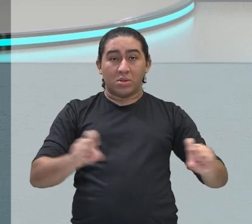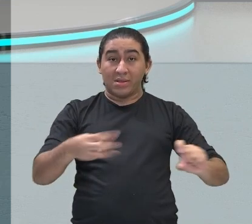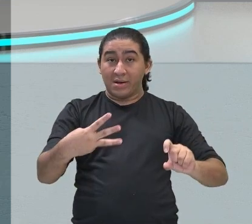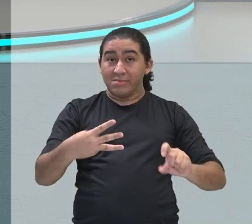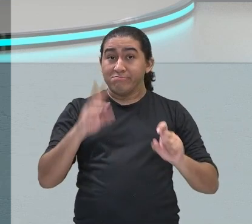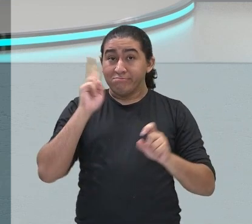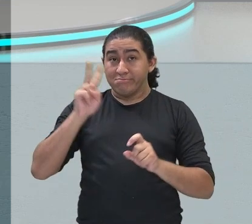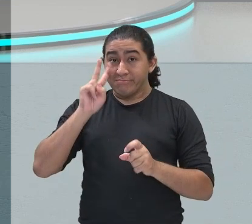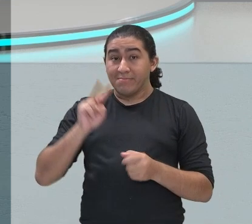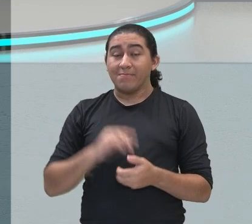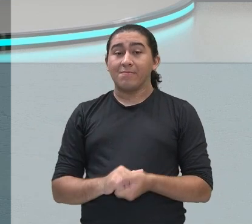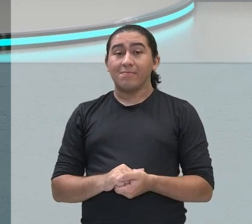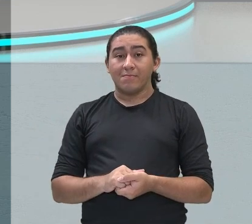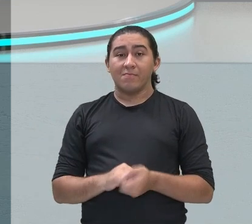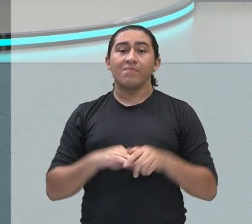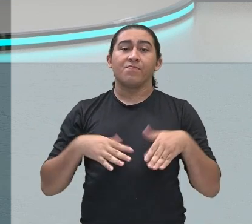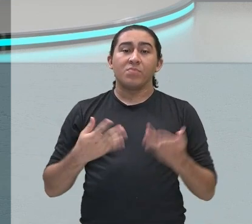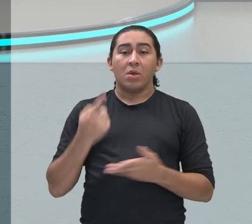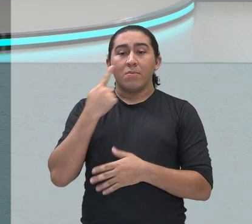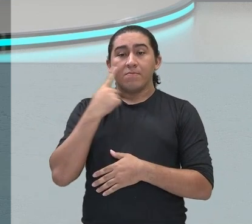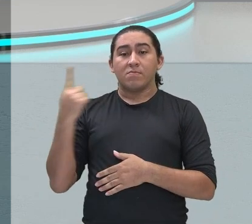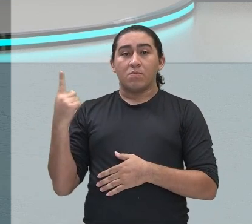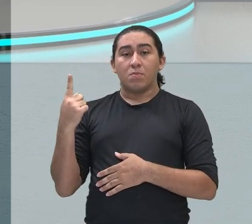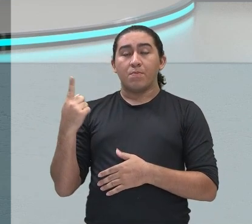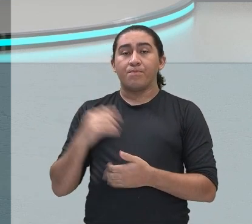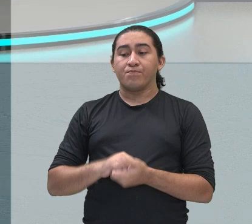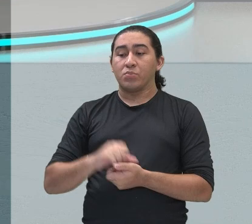texto. Soneto 11.